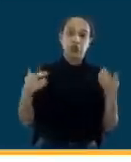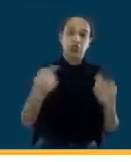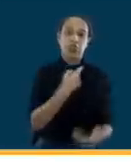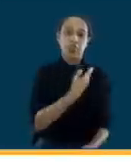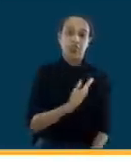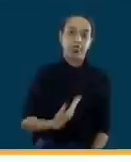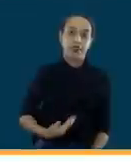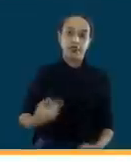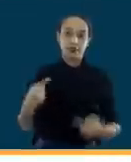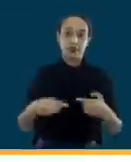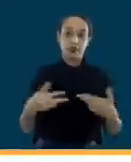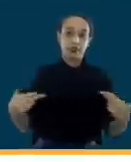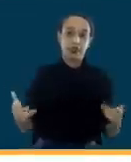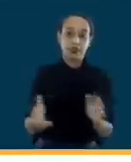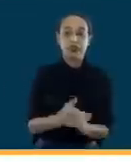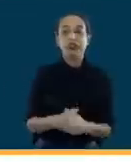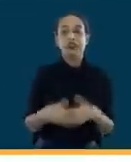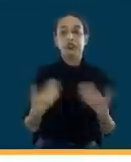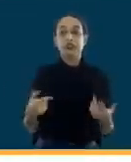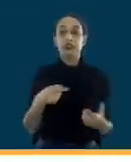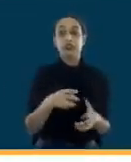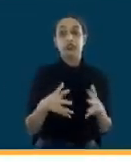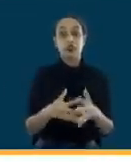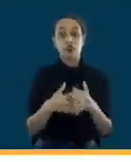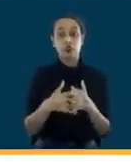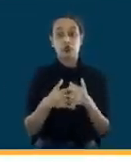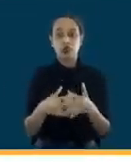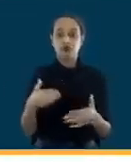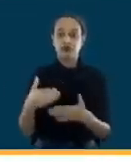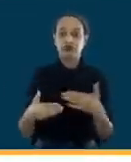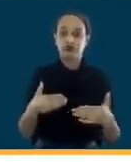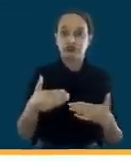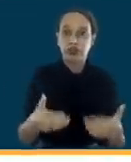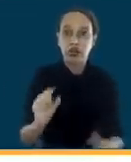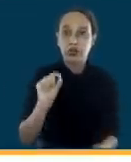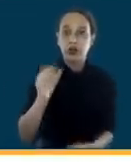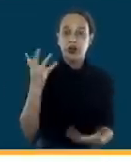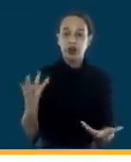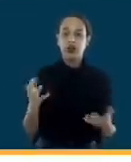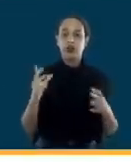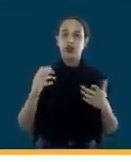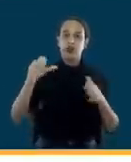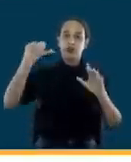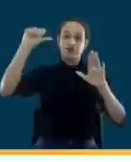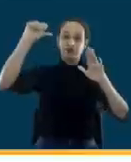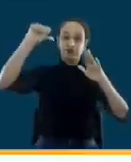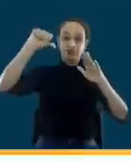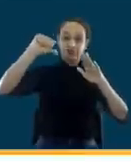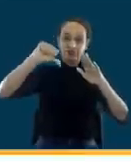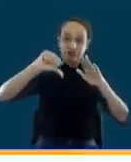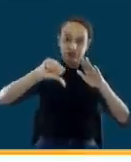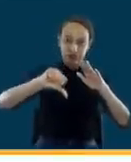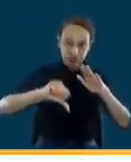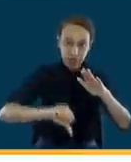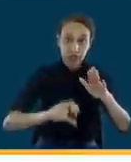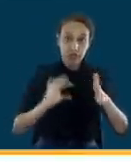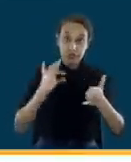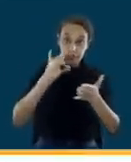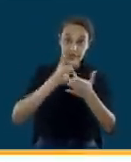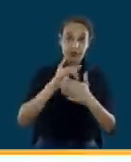complexo e gerou uma situação de desmonte, de desvalorização a nossa realidade